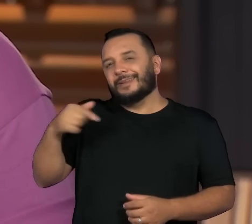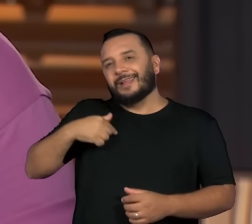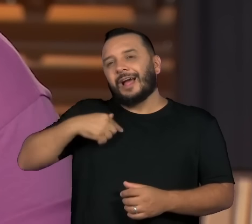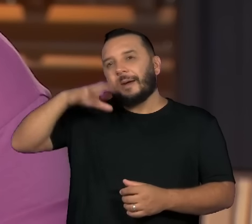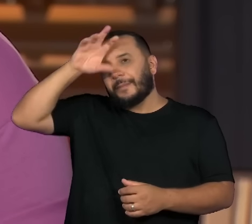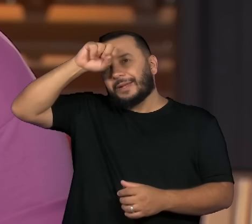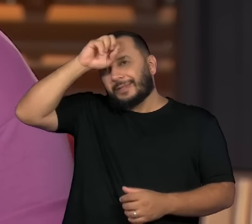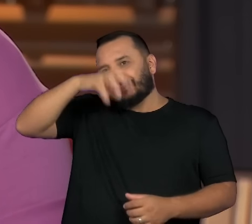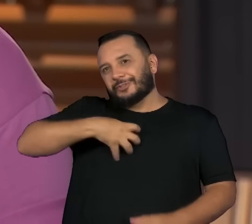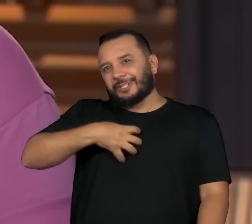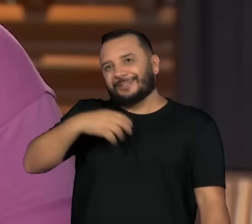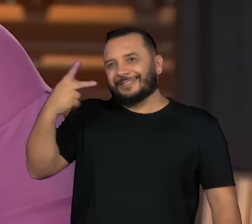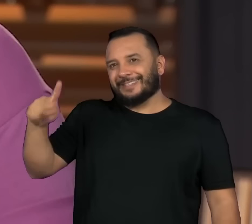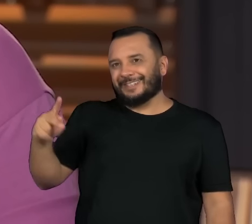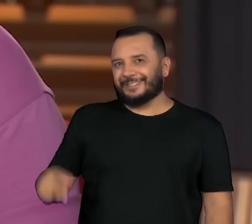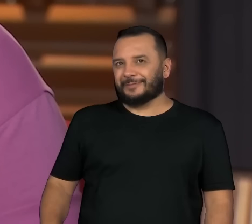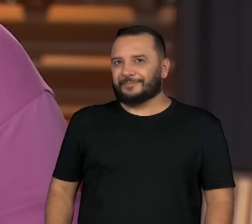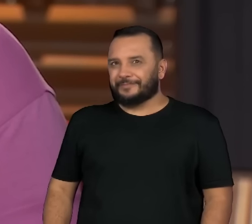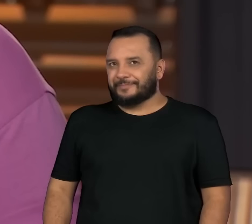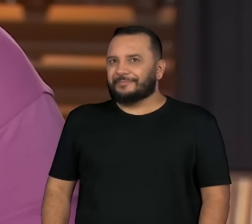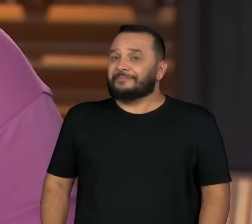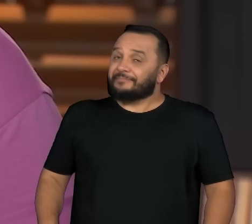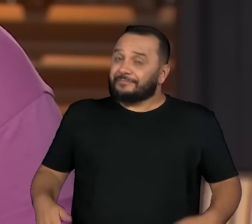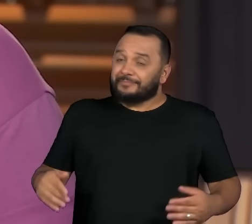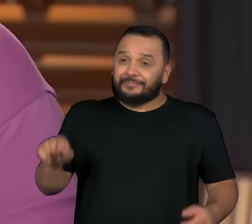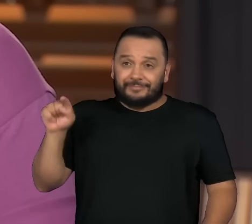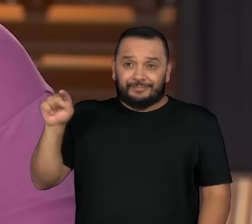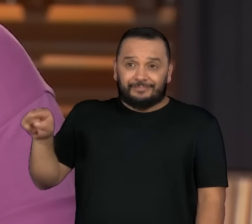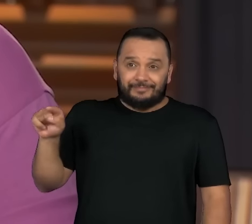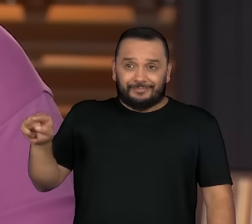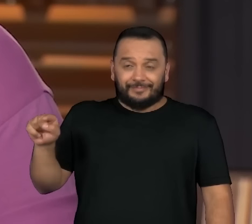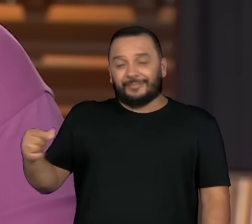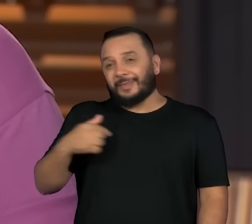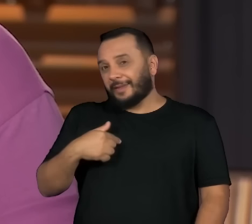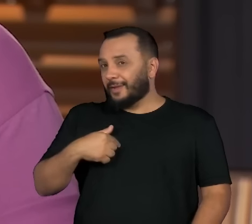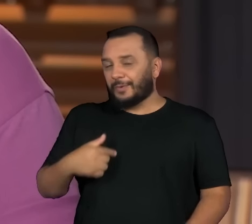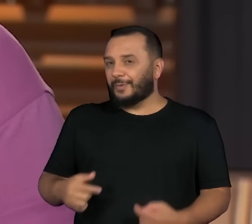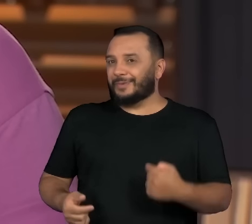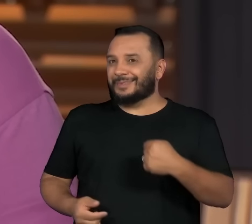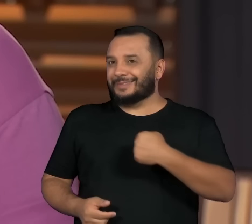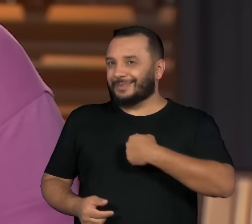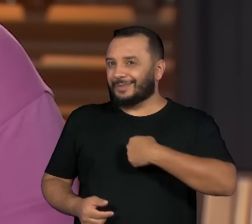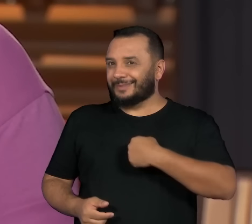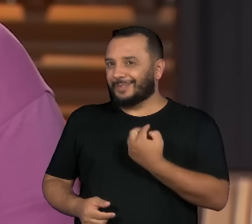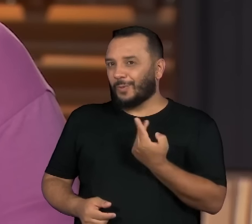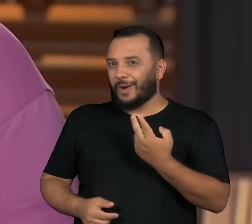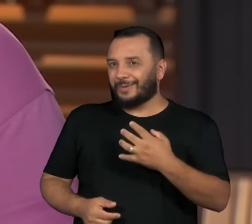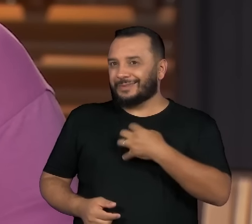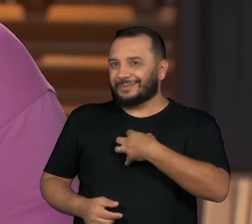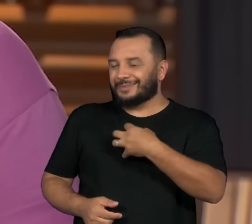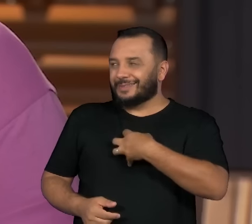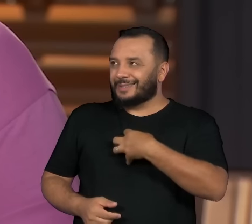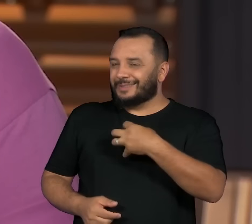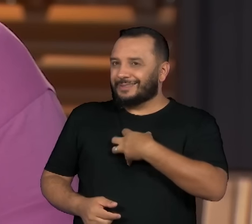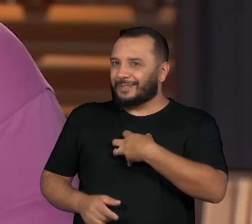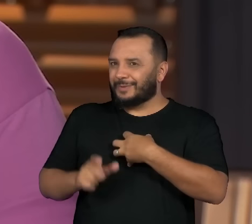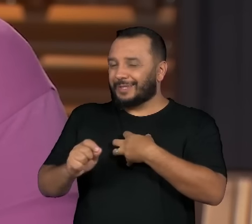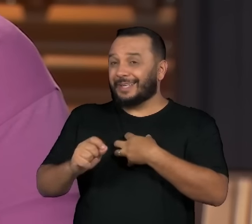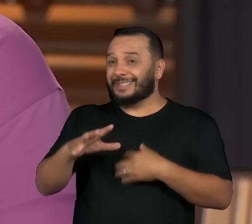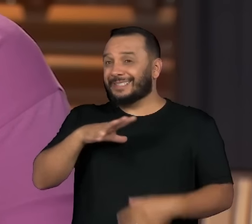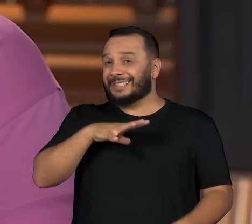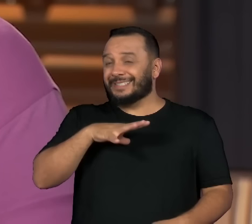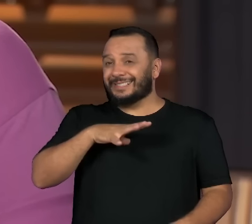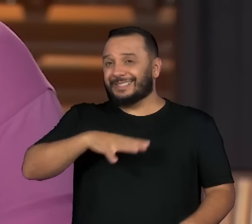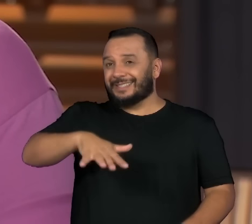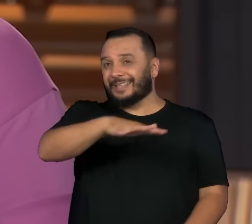era. E, assim como ele, eu sempre tive a sensação de que a cidade de onde eu era,